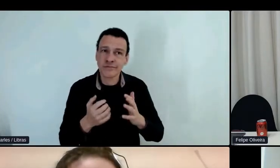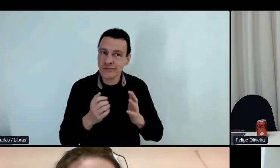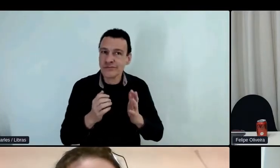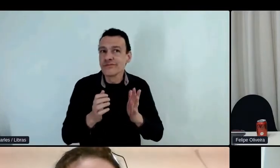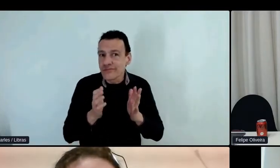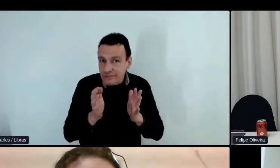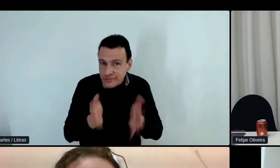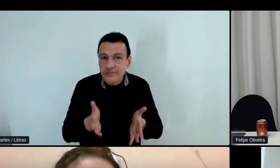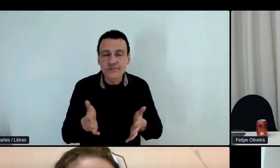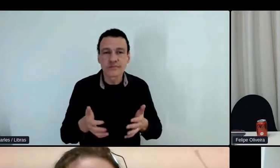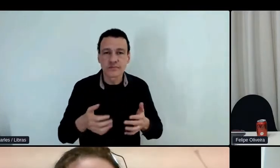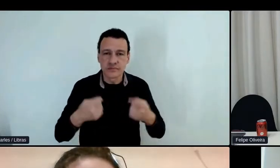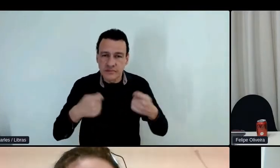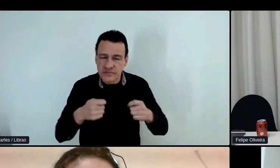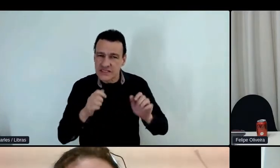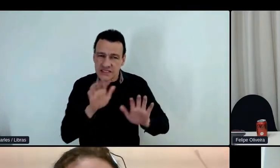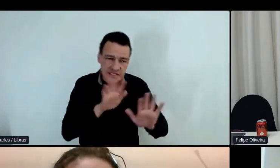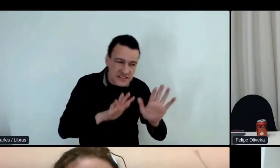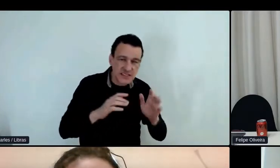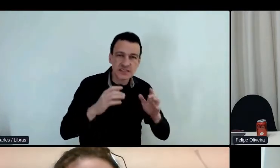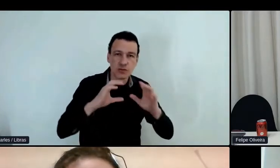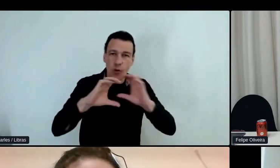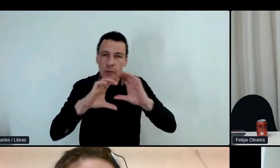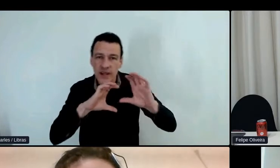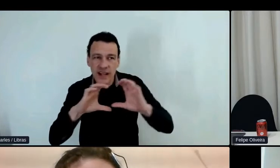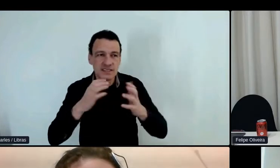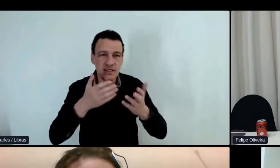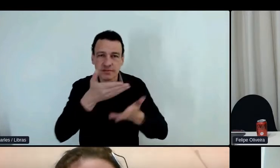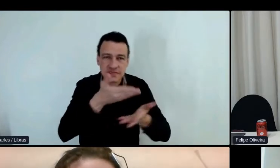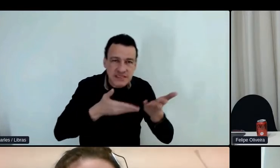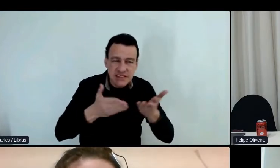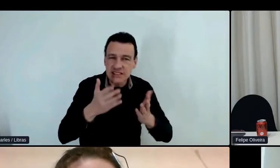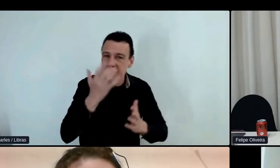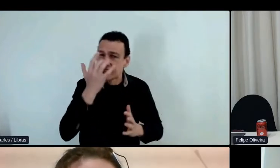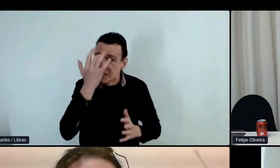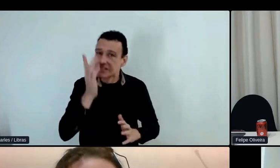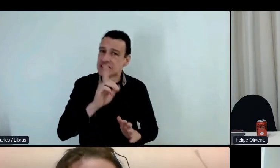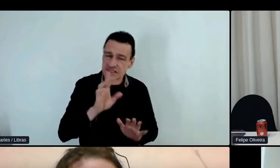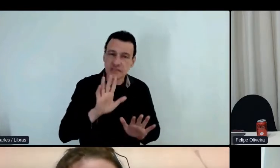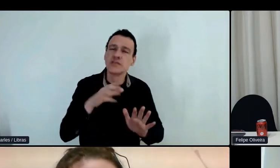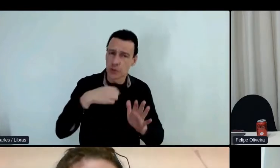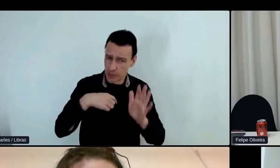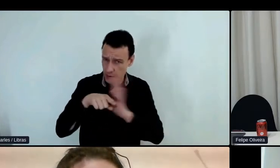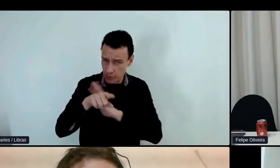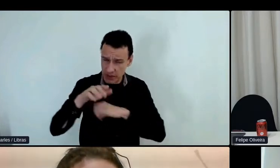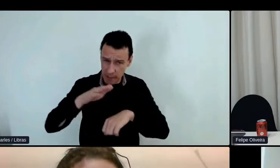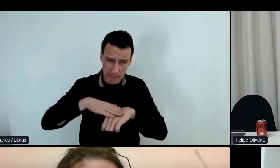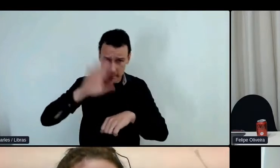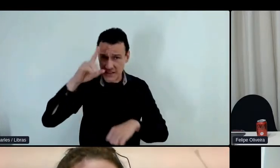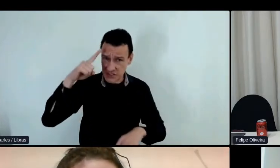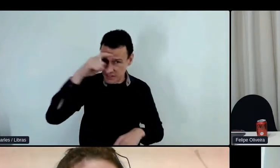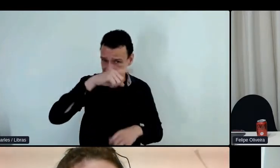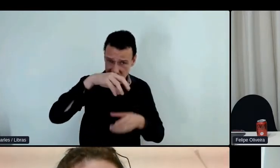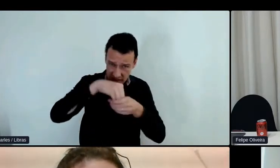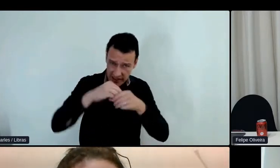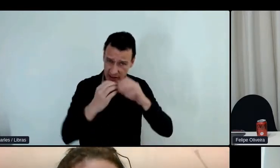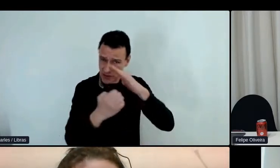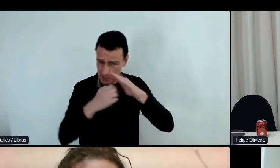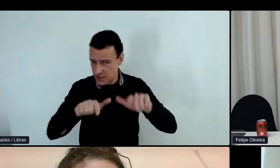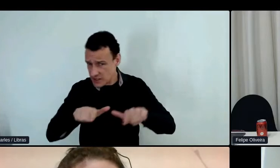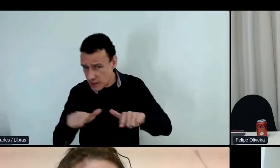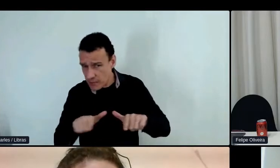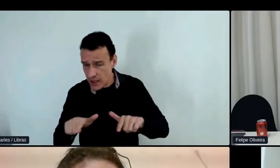nuances nesse dia a dia, e a gente viu um pouquinho sobre o autismo com a palestra anterior, né? Mas aí, no teu dia a dia, dentro de uma empresa,